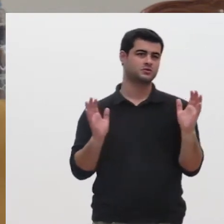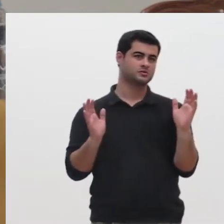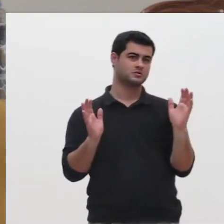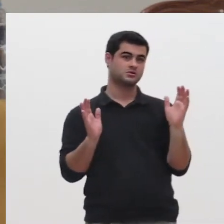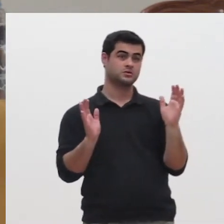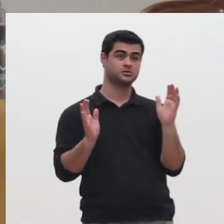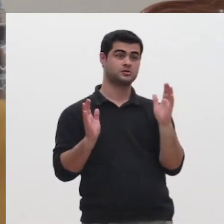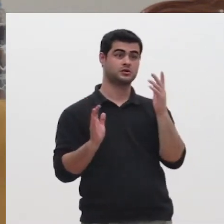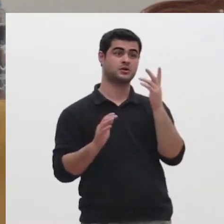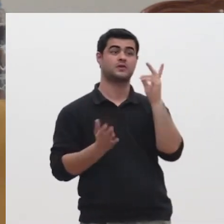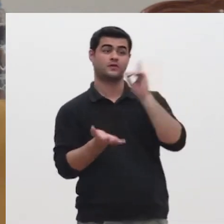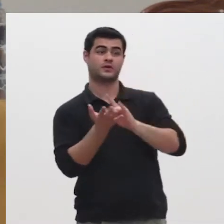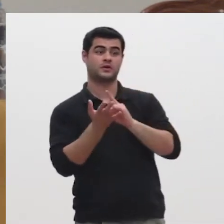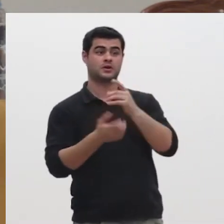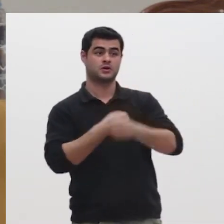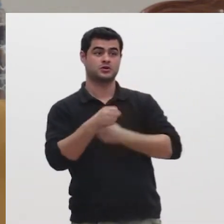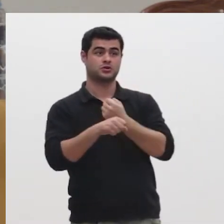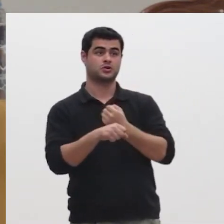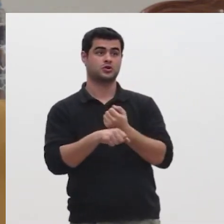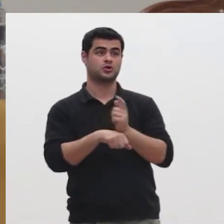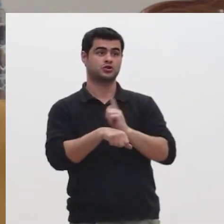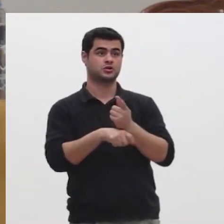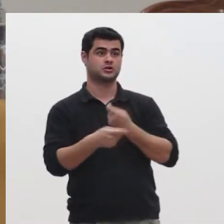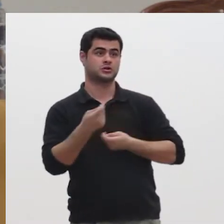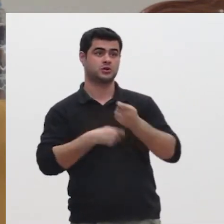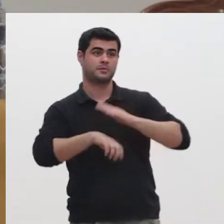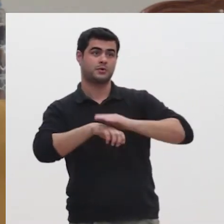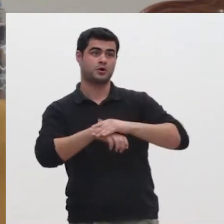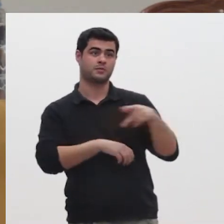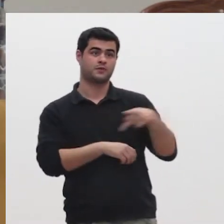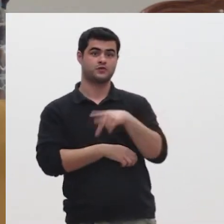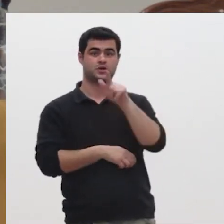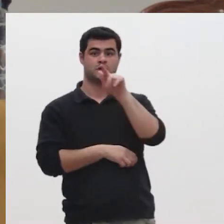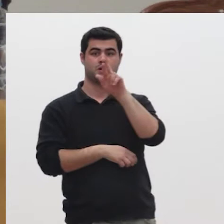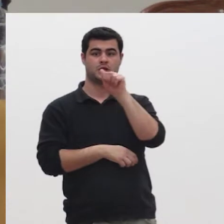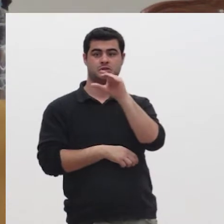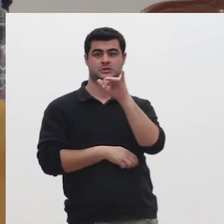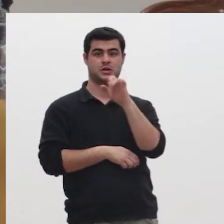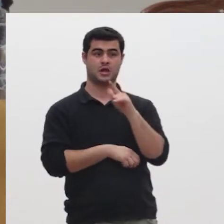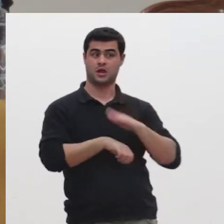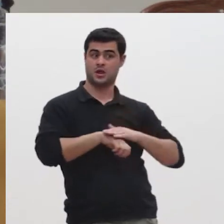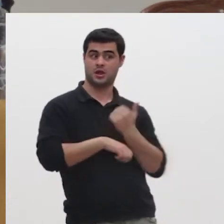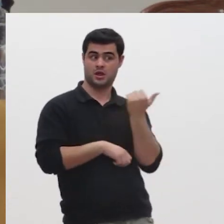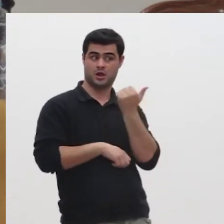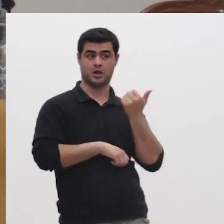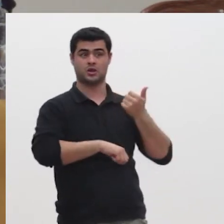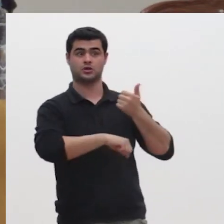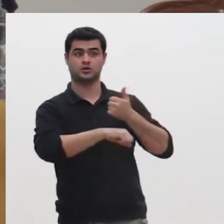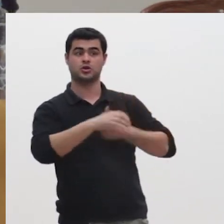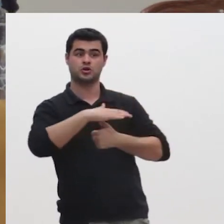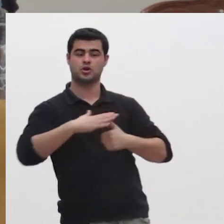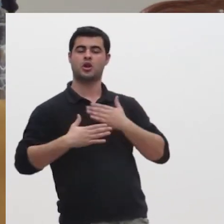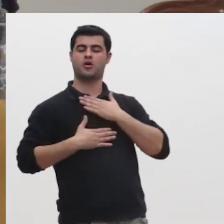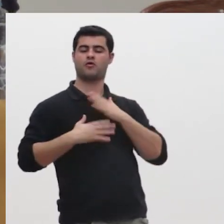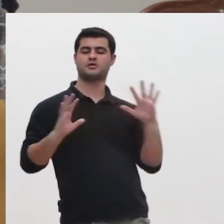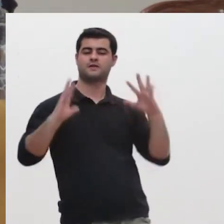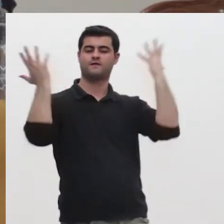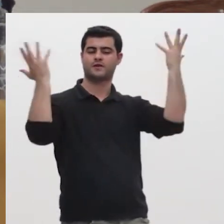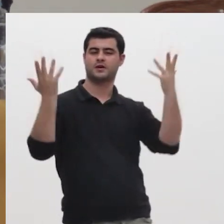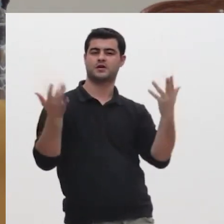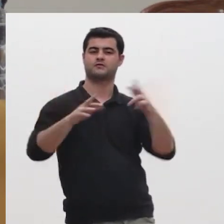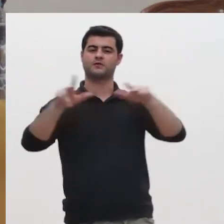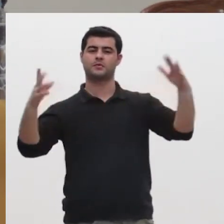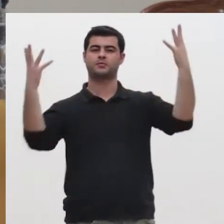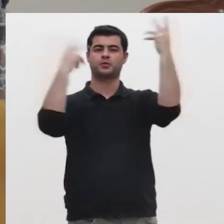gestão aí da professora Graciela, ela é uma gestão caracterizada justamente por gostar muito de fazer eventos, tem ótimas e lindas